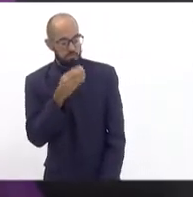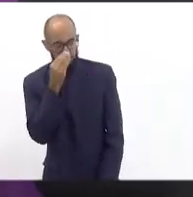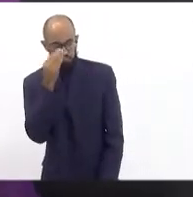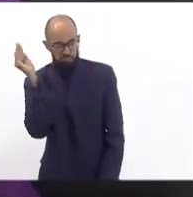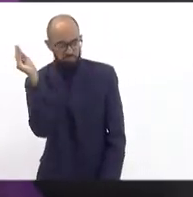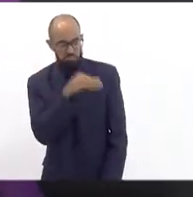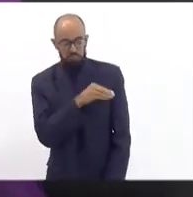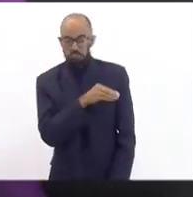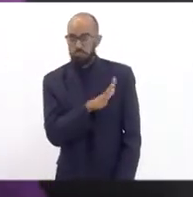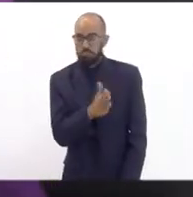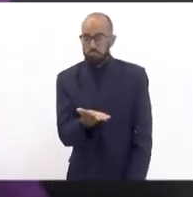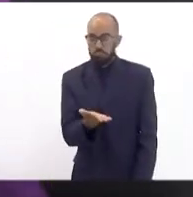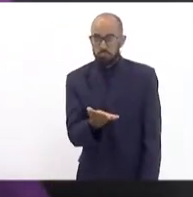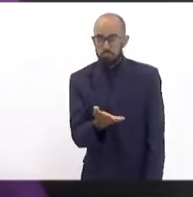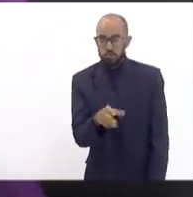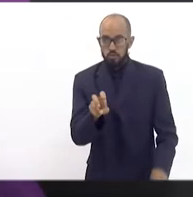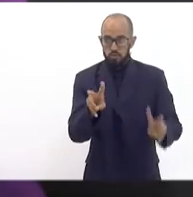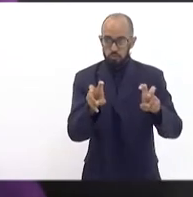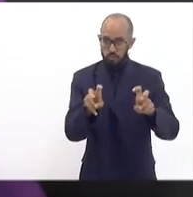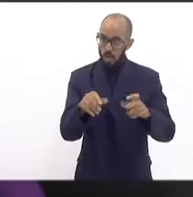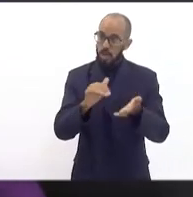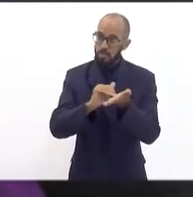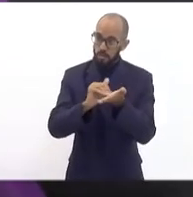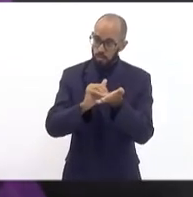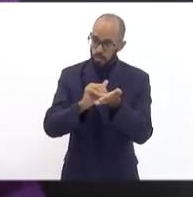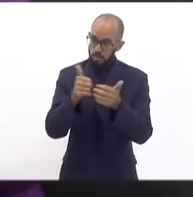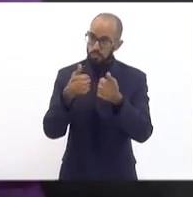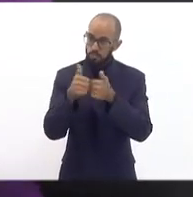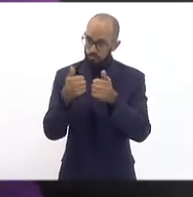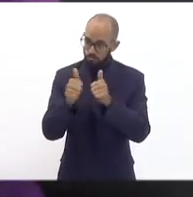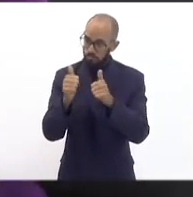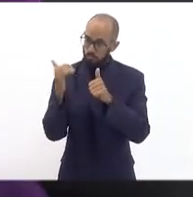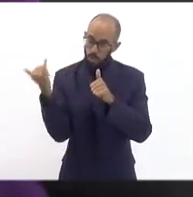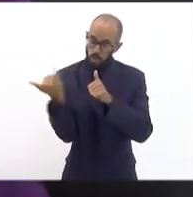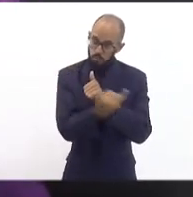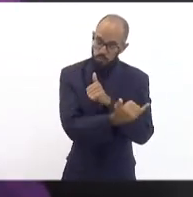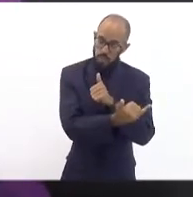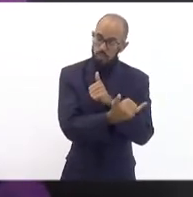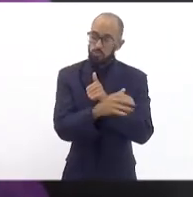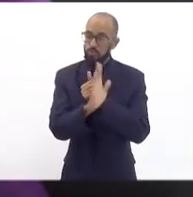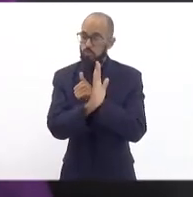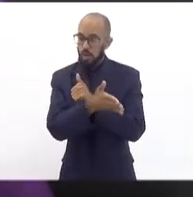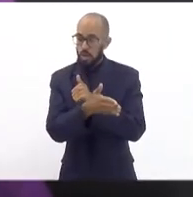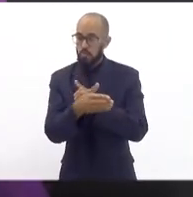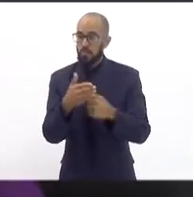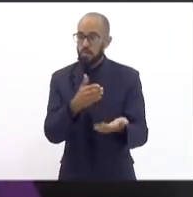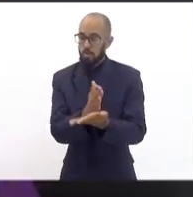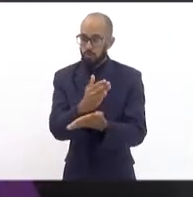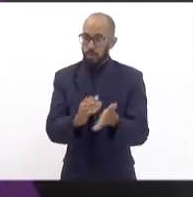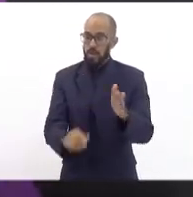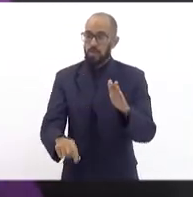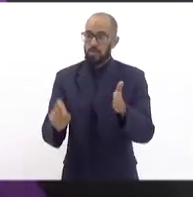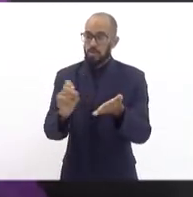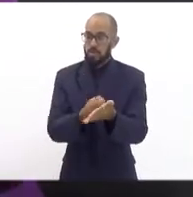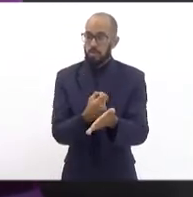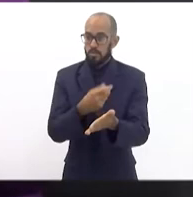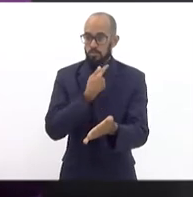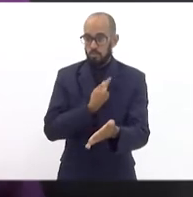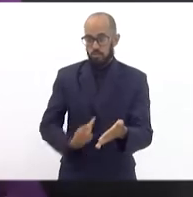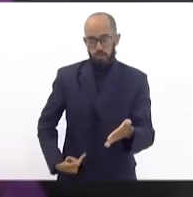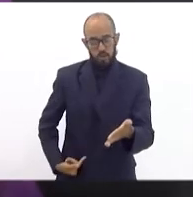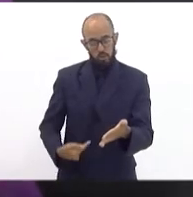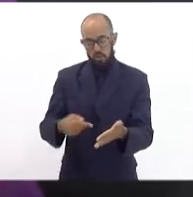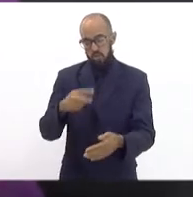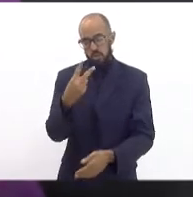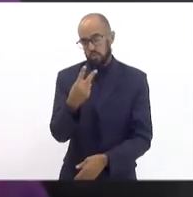de Transporte foi comunicada sobre as duas leis aprovadas aqui nessa casa, foram aprovadas e sancionadas pelo governador. E nenhuma das duas foi